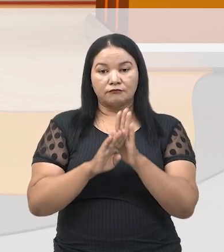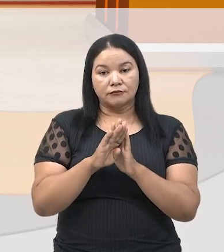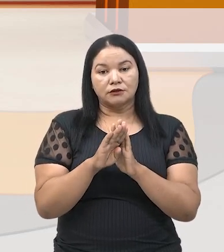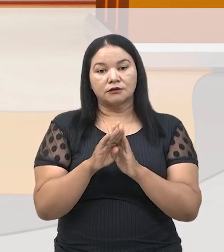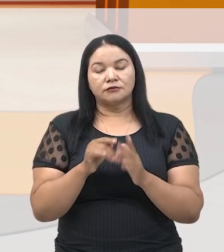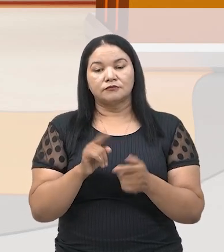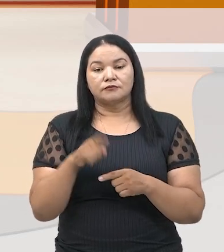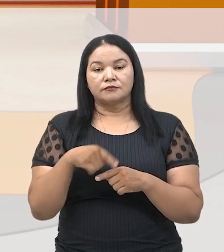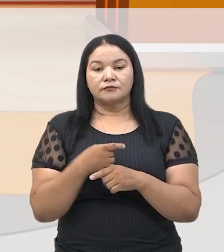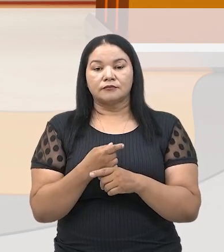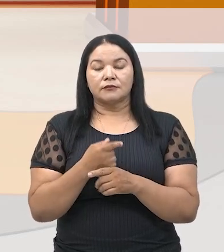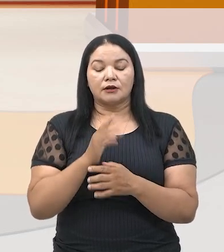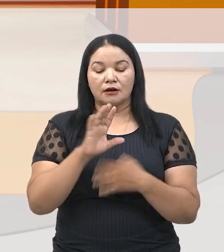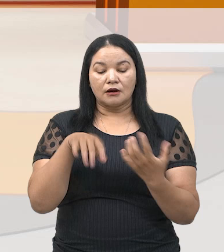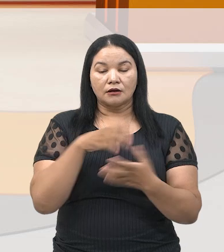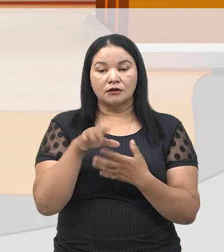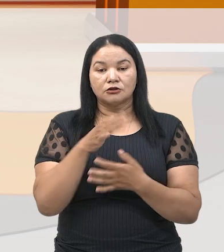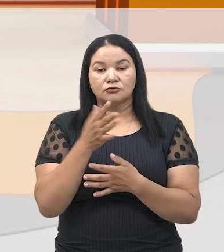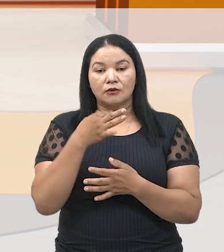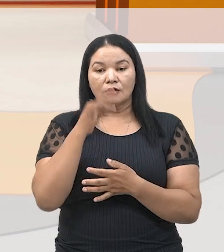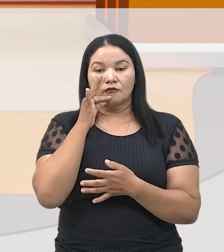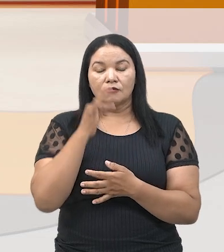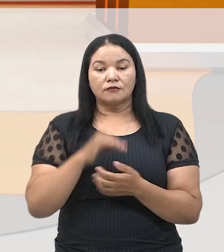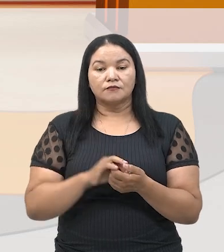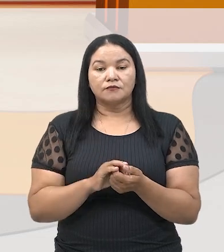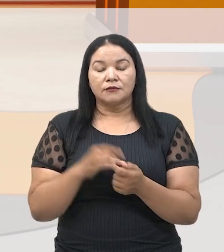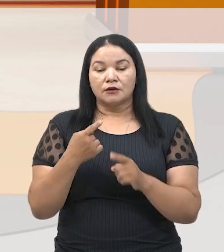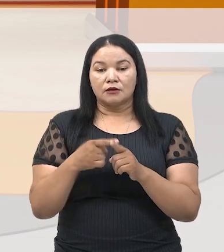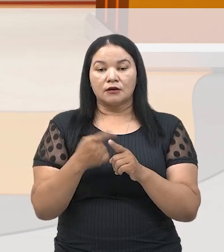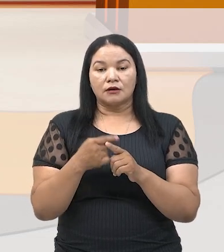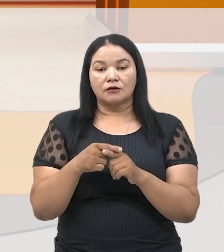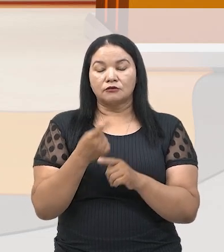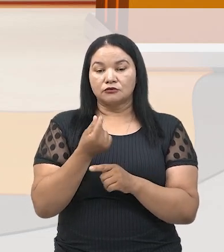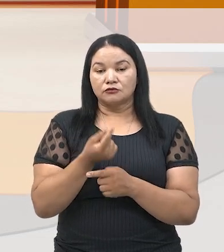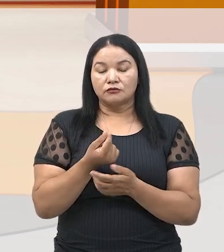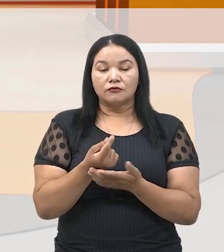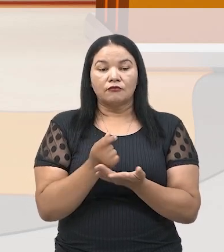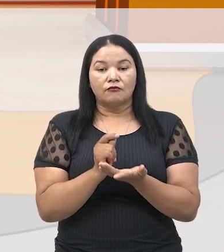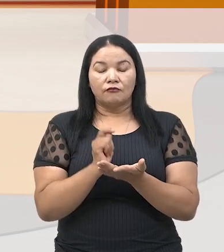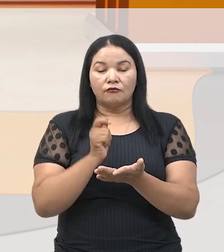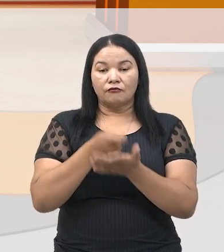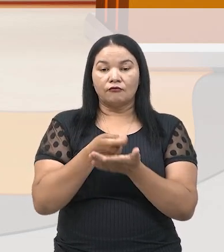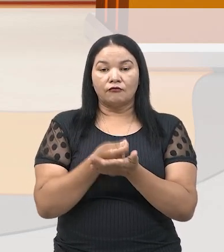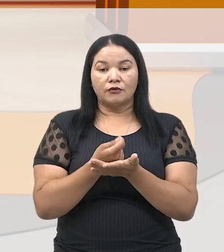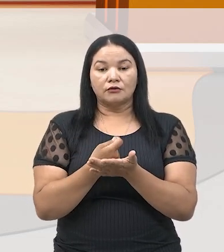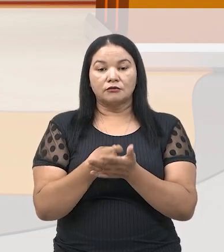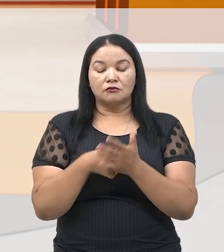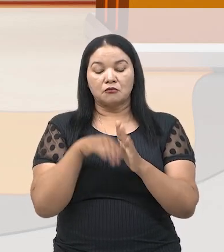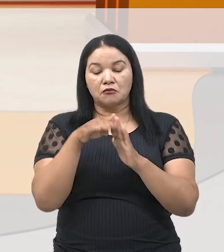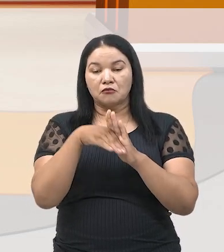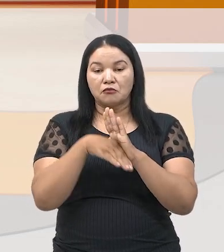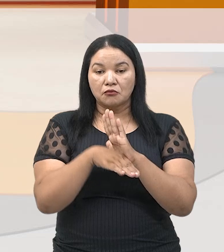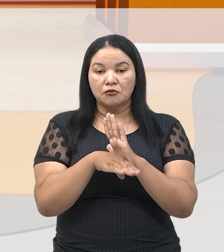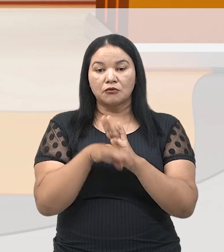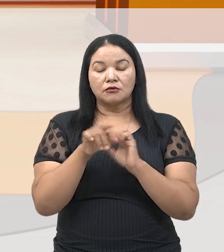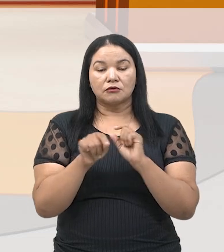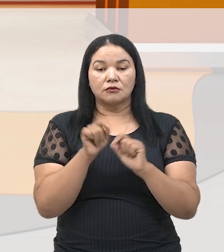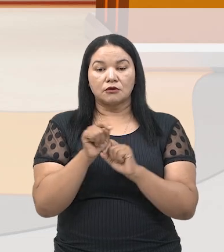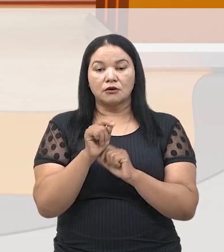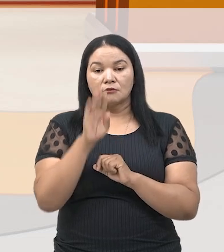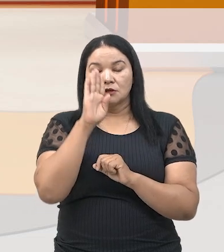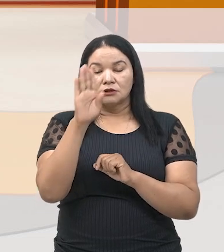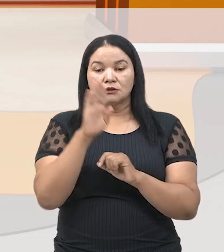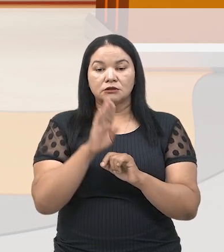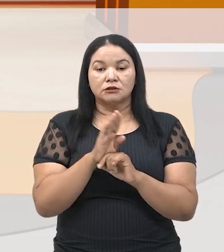a crise do café. A queda do preço do café no mercado internacional, que era o principal produto